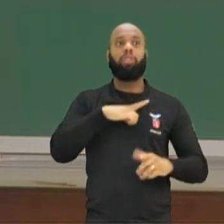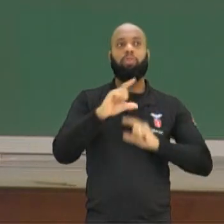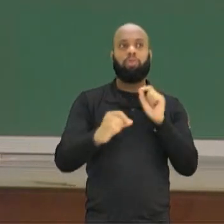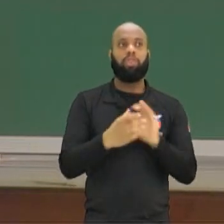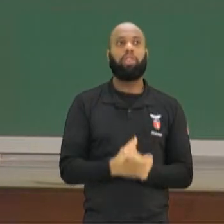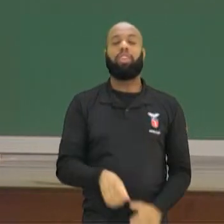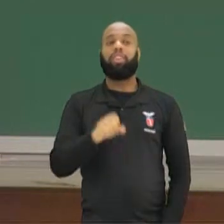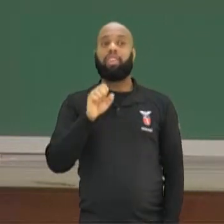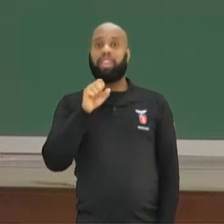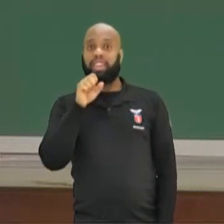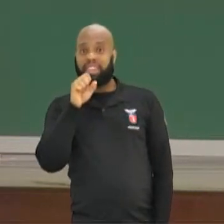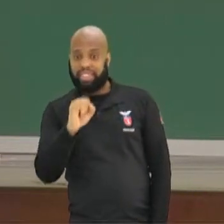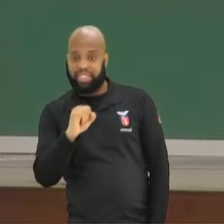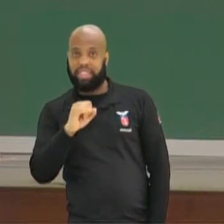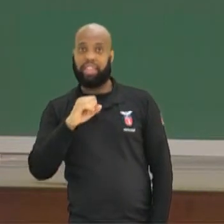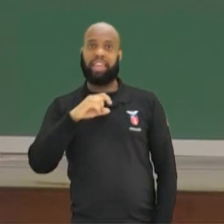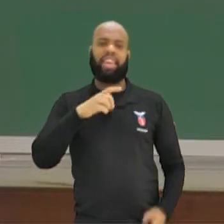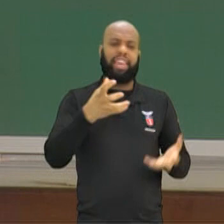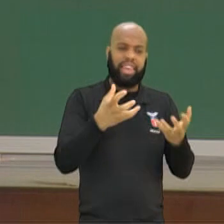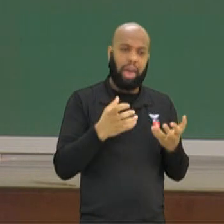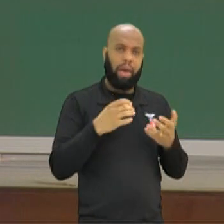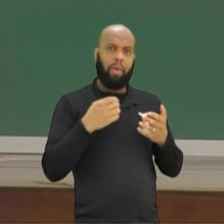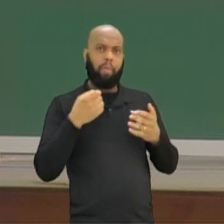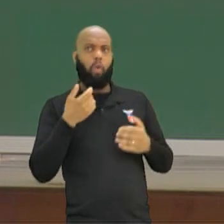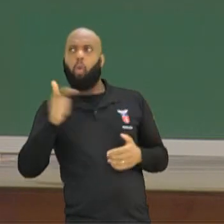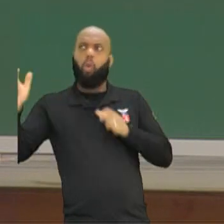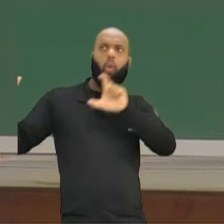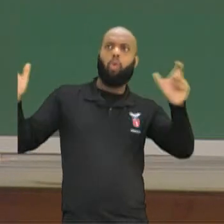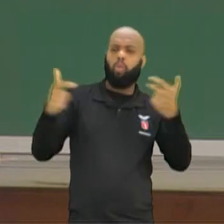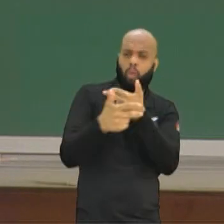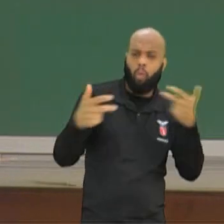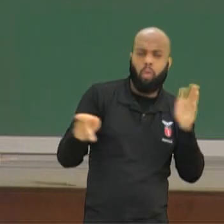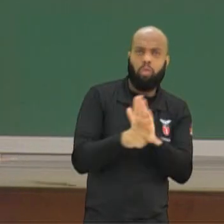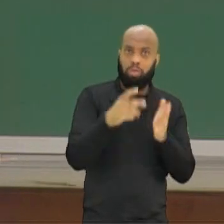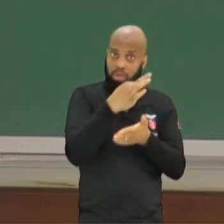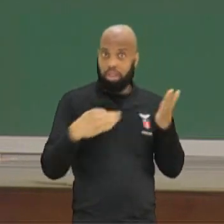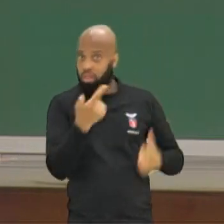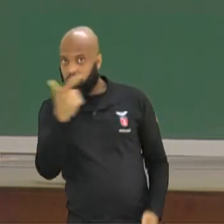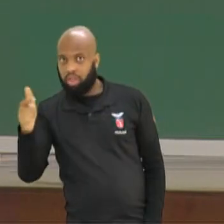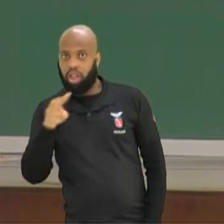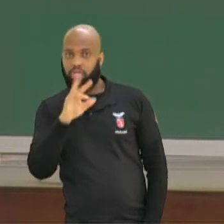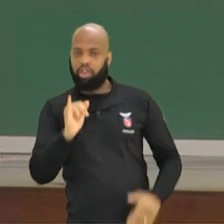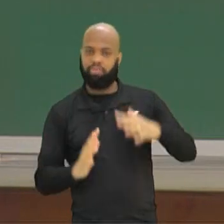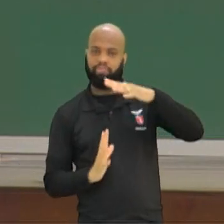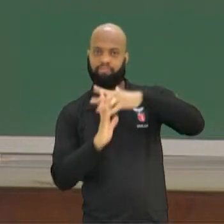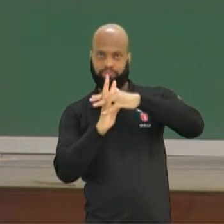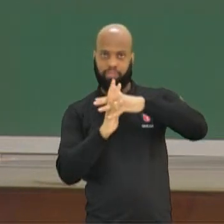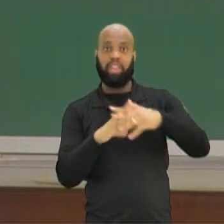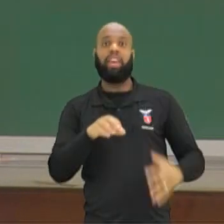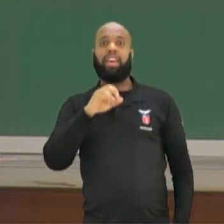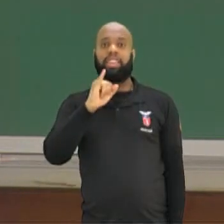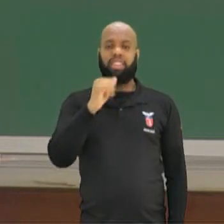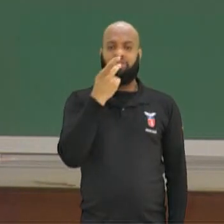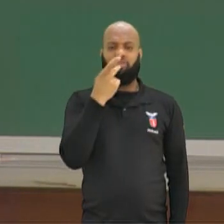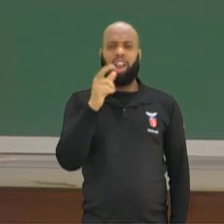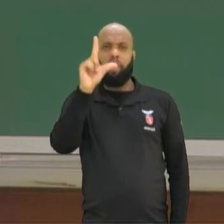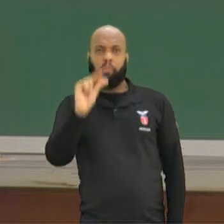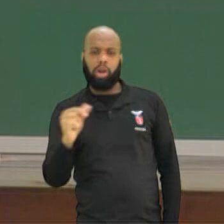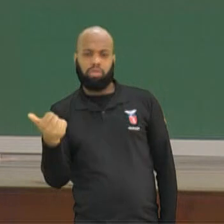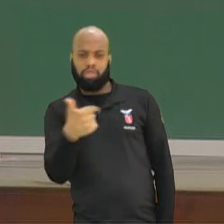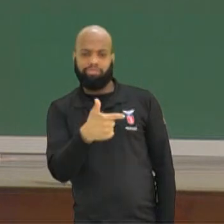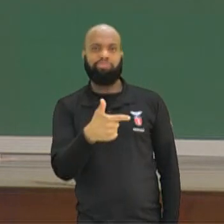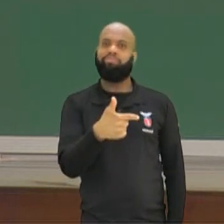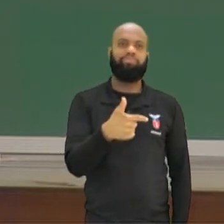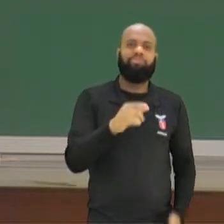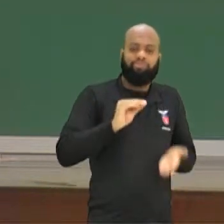só, se eu for além, eu extrapolo. Se eu falar menos que o texto diz, eu reduzo. E por fim, nós podemos mentir. O que é